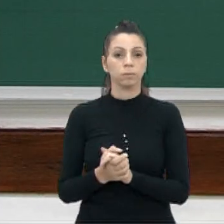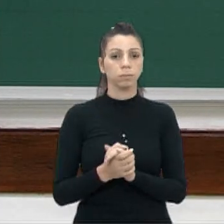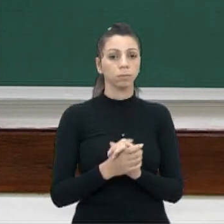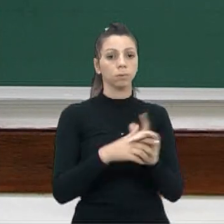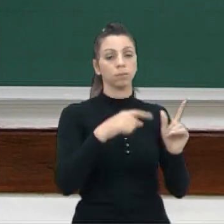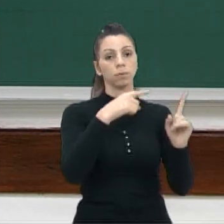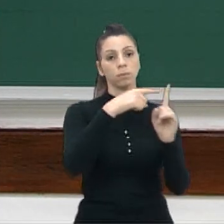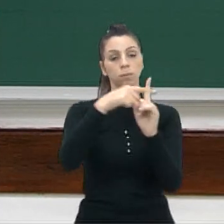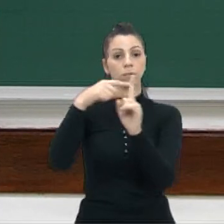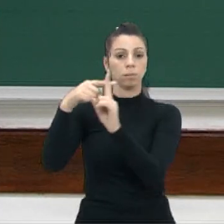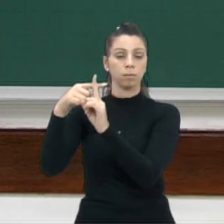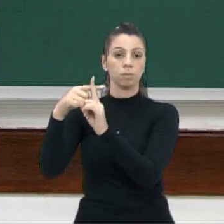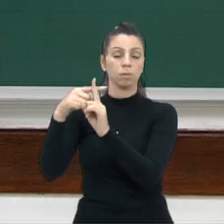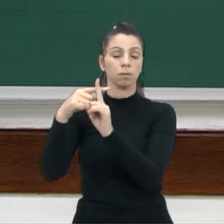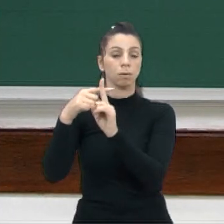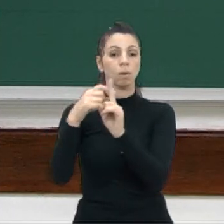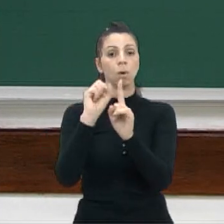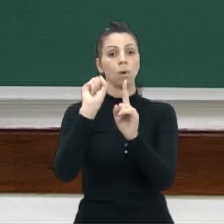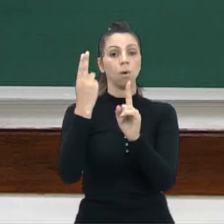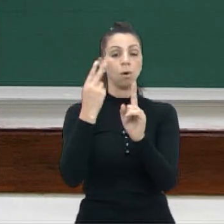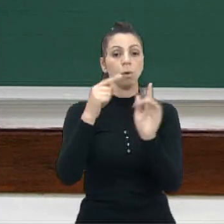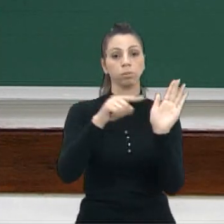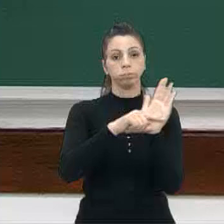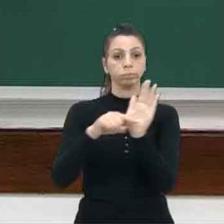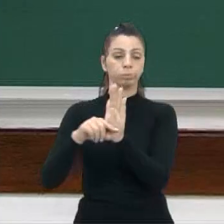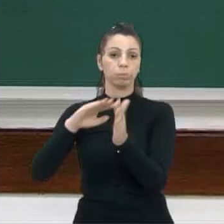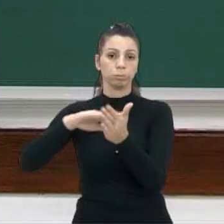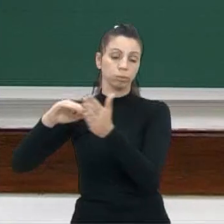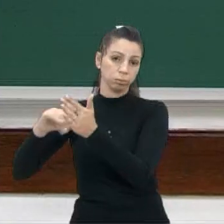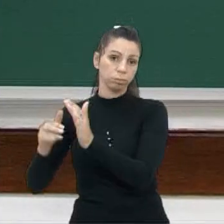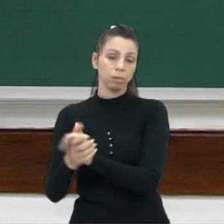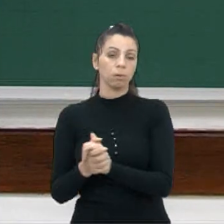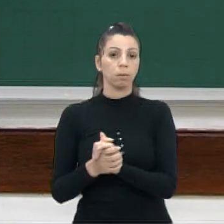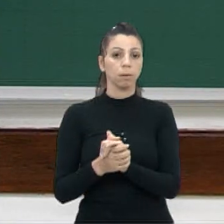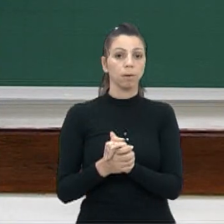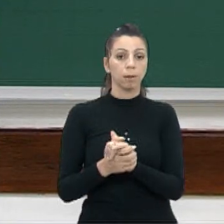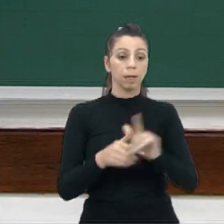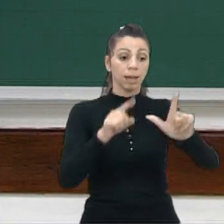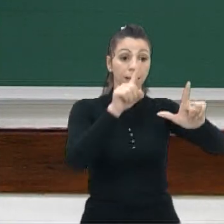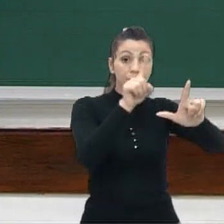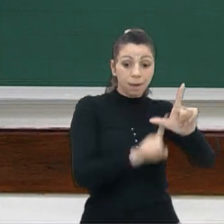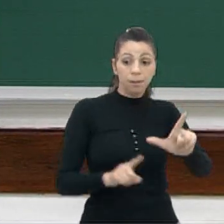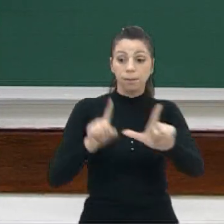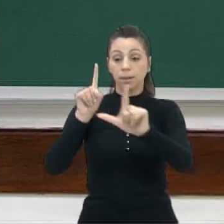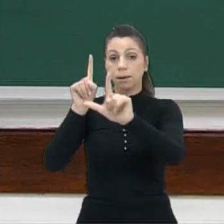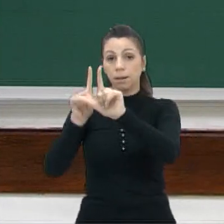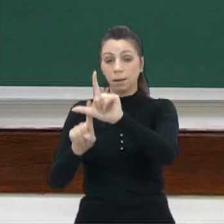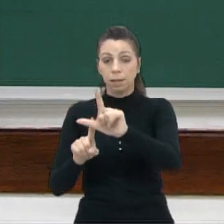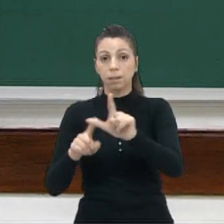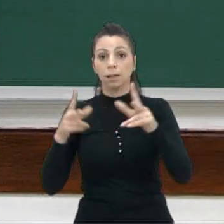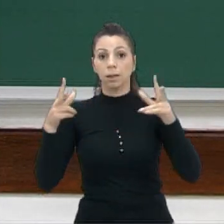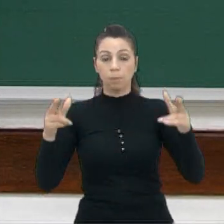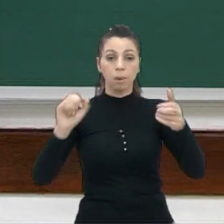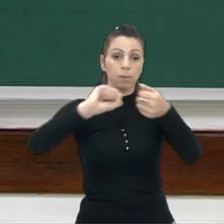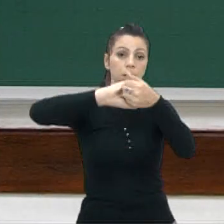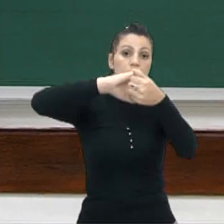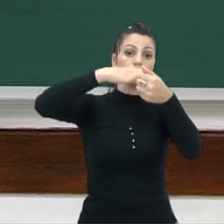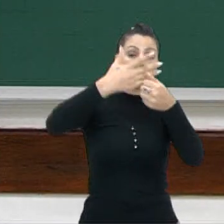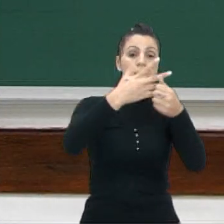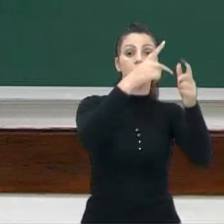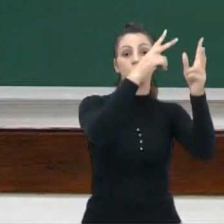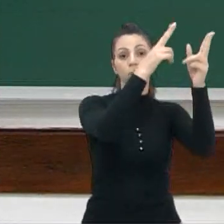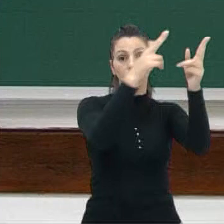somar e subtrair monômios, esses monômios têm que ser semelhantes. Mesma letra, mesmo expoente, mesma parte